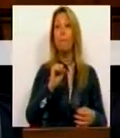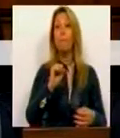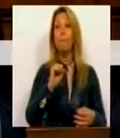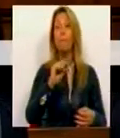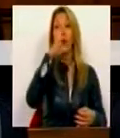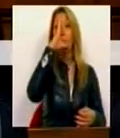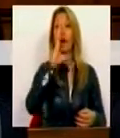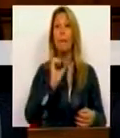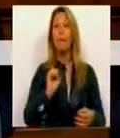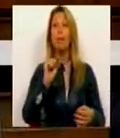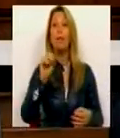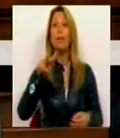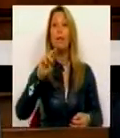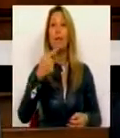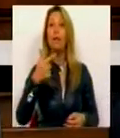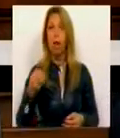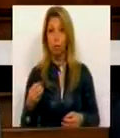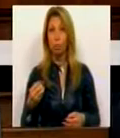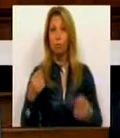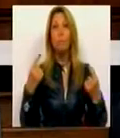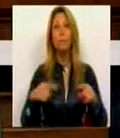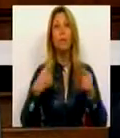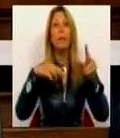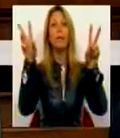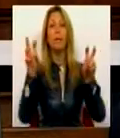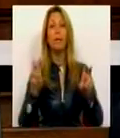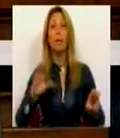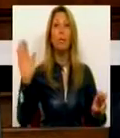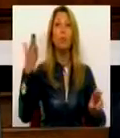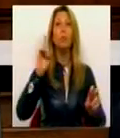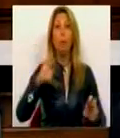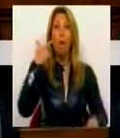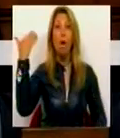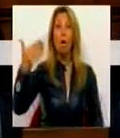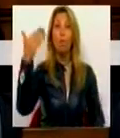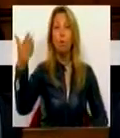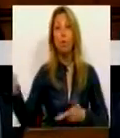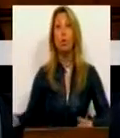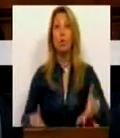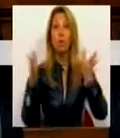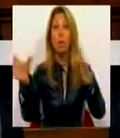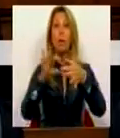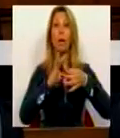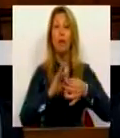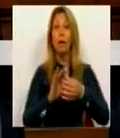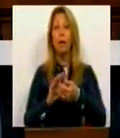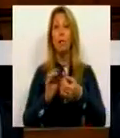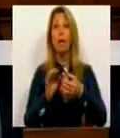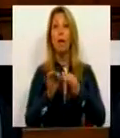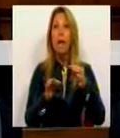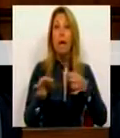pela ministerial NATO, que tinha como tópicos principais quer o futuro estratégico da Aliança, a adaptação da NATO a